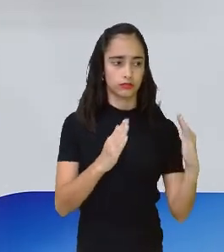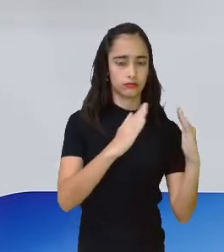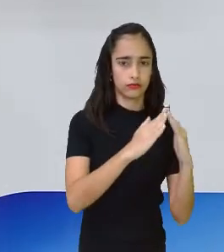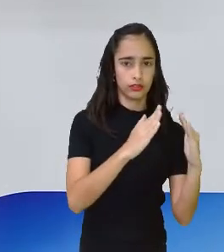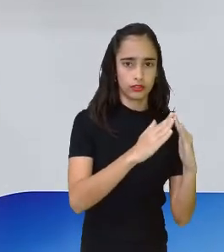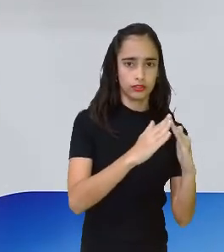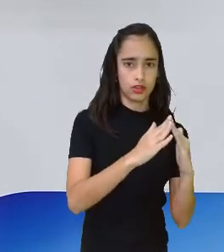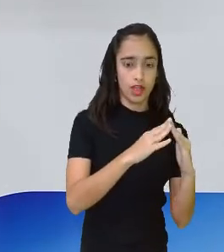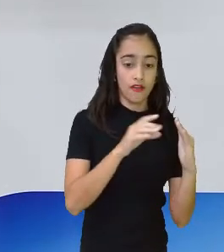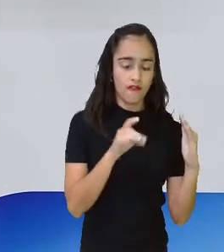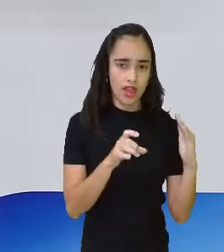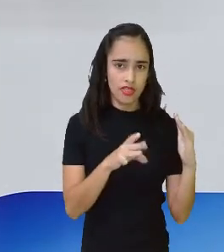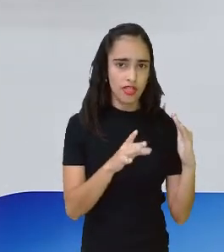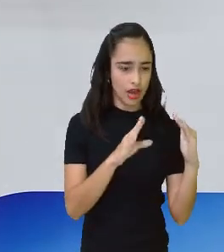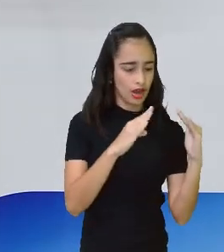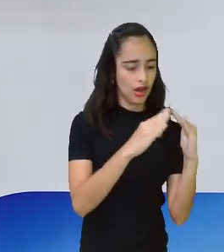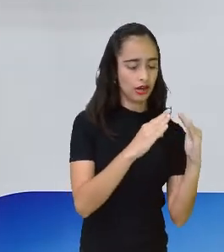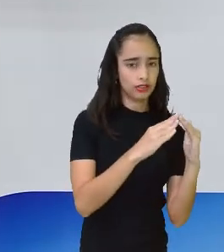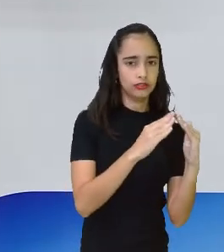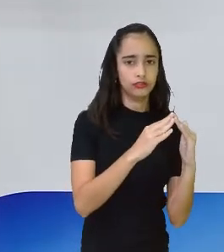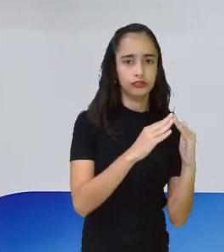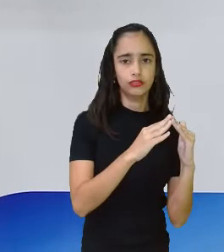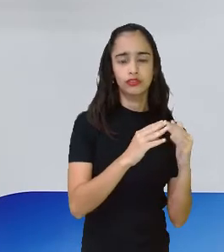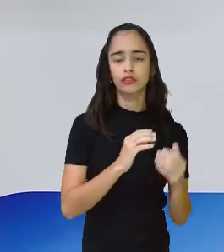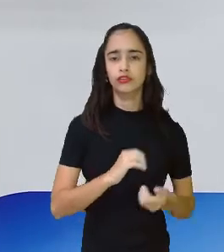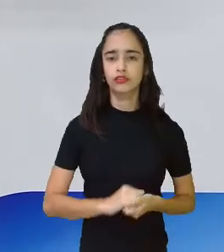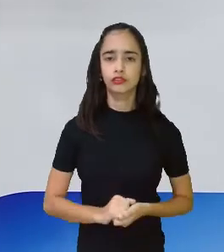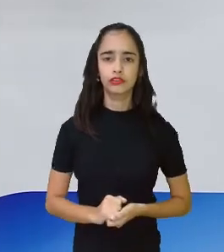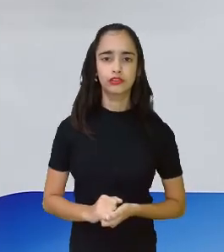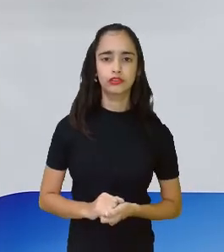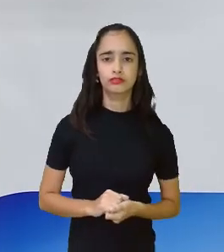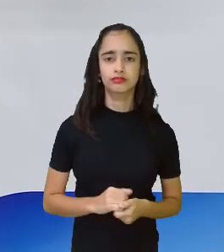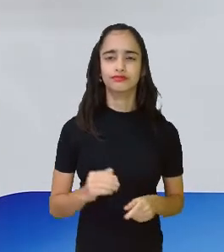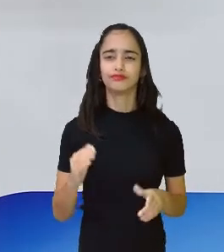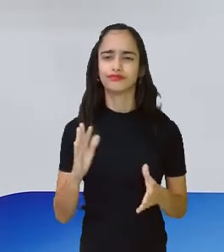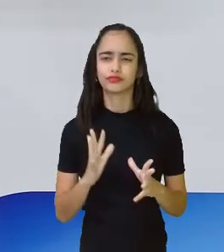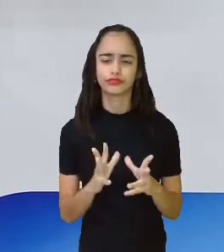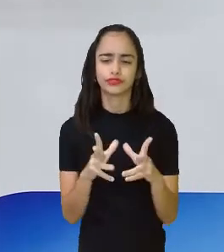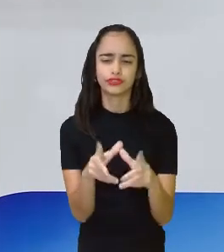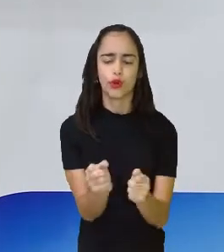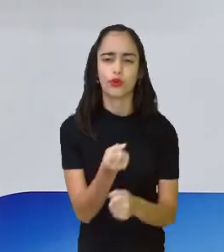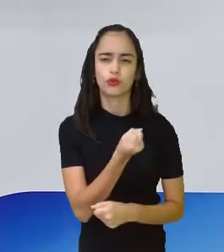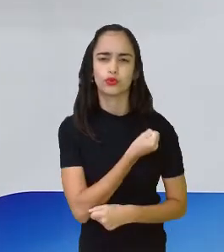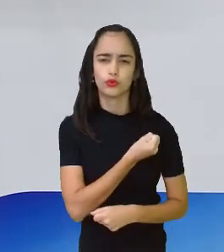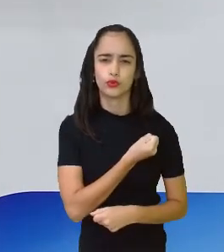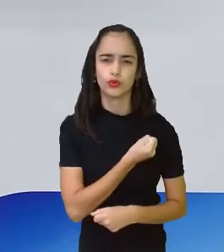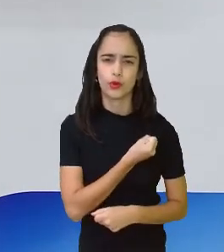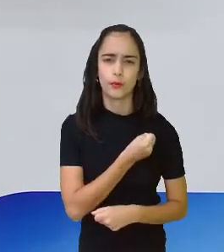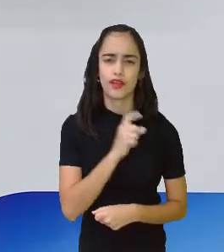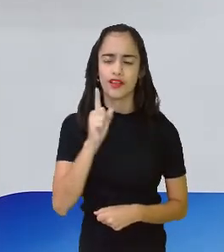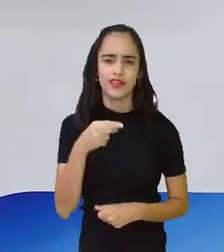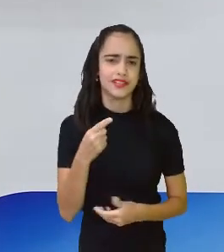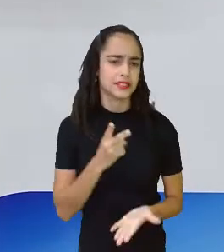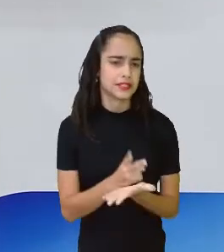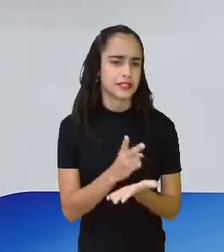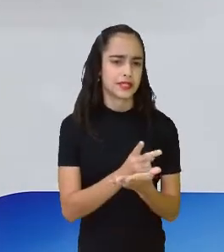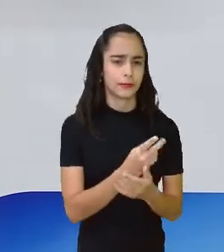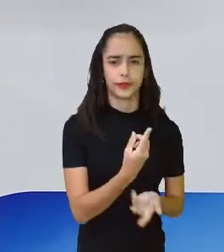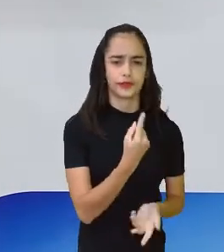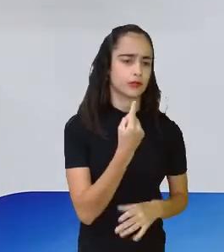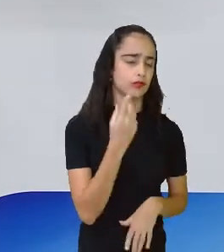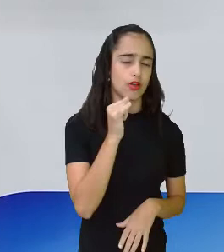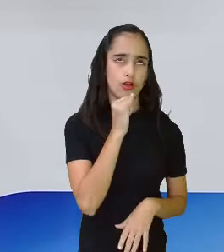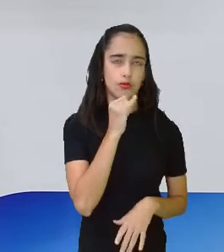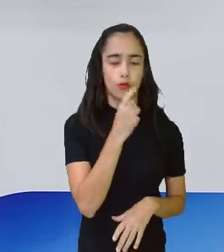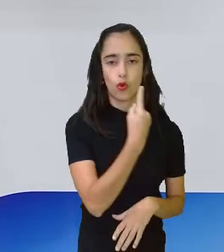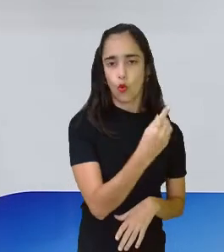todos os números, eles são fechadinhos, né? Os produtos não valem R$1, 2, 3,